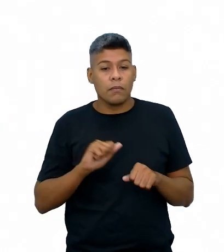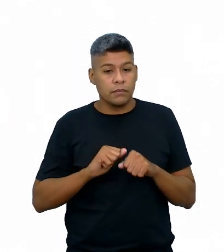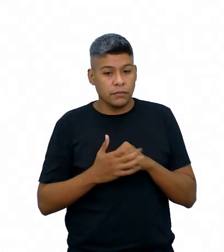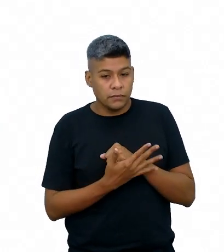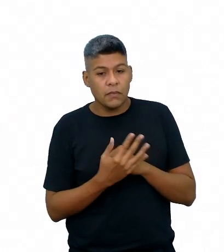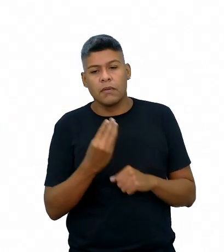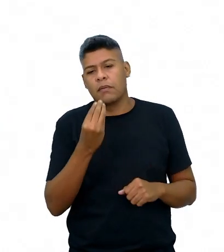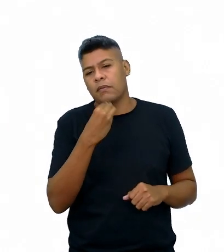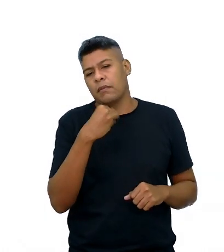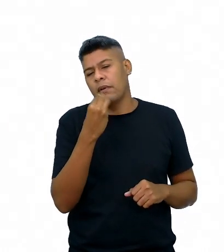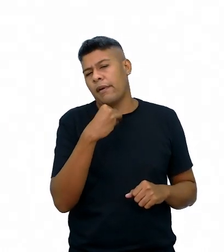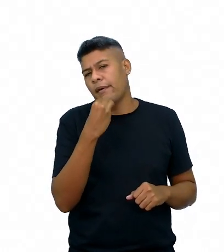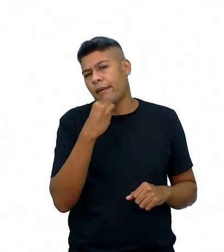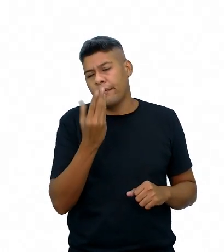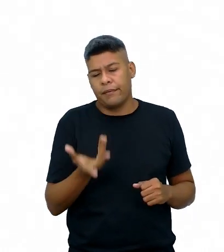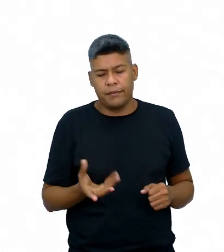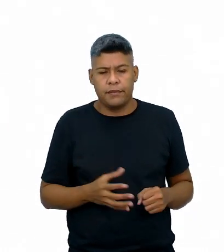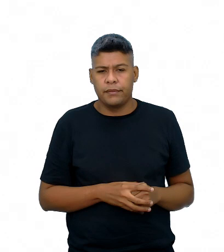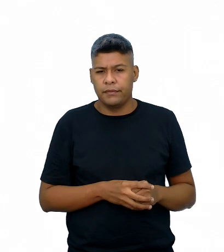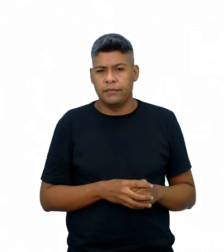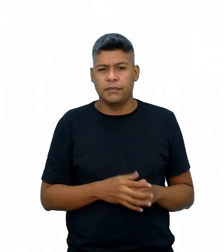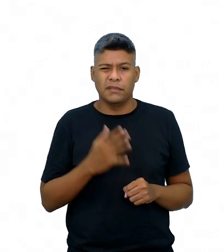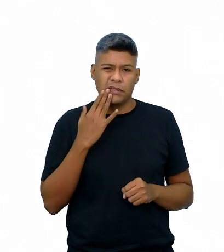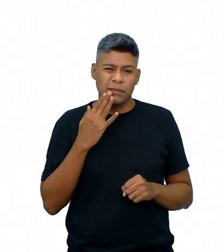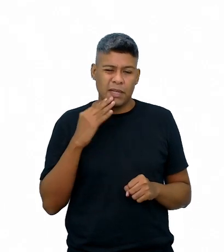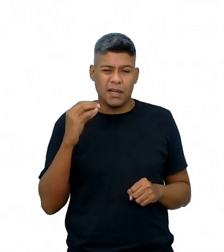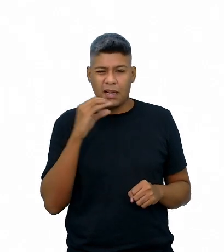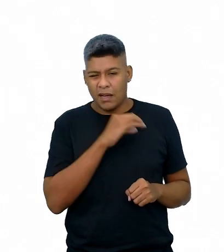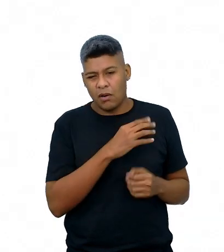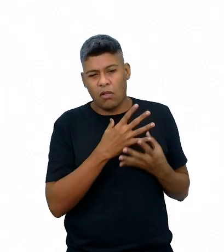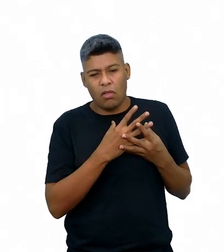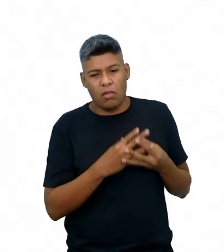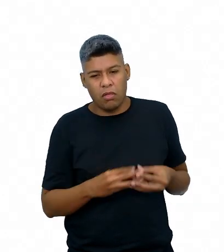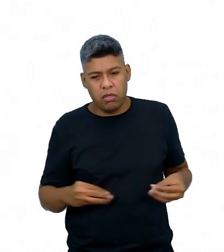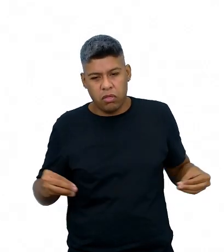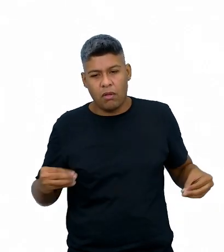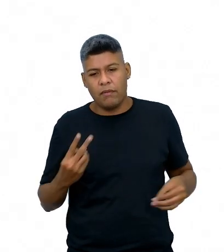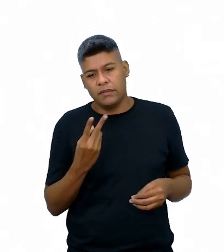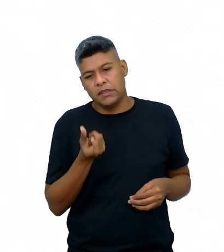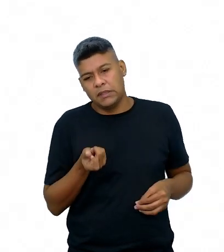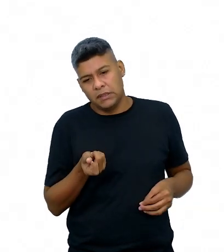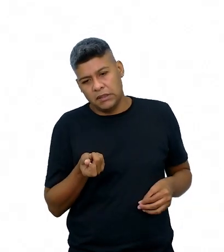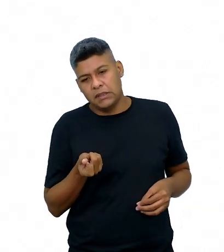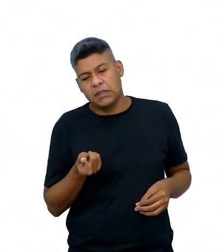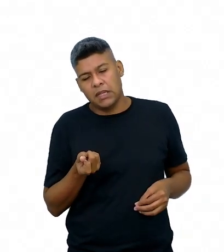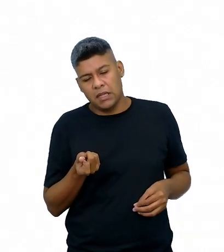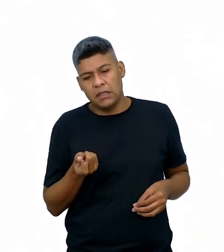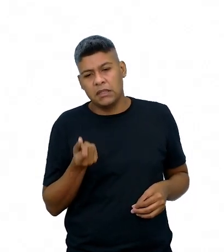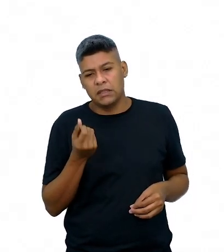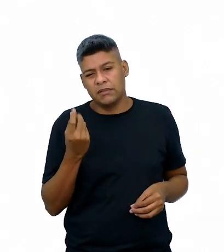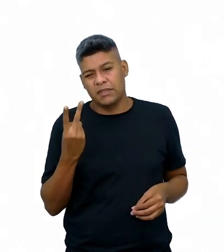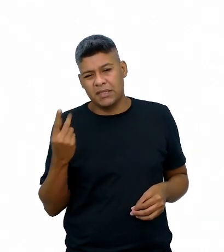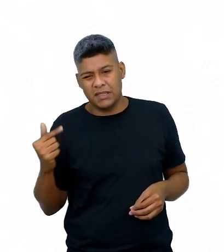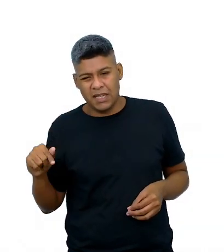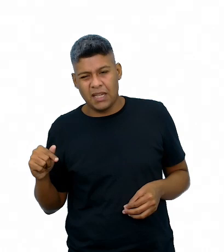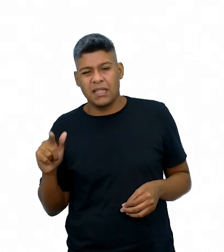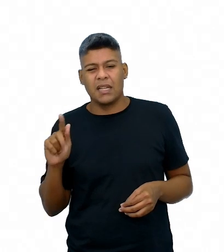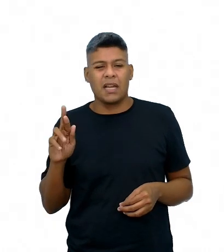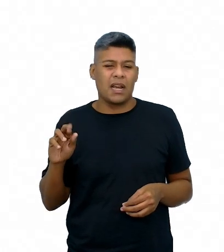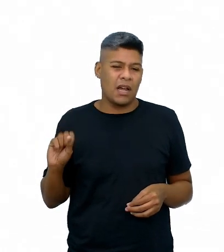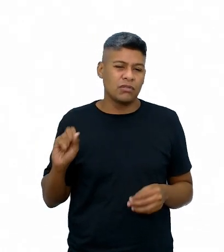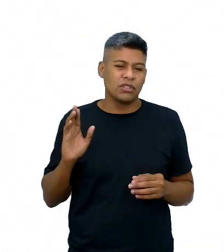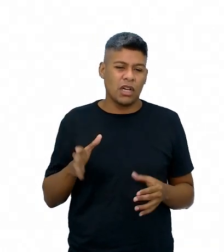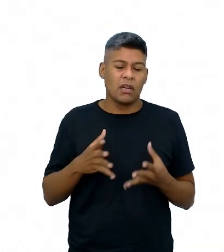é fraco e não resiste ao calor. Temperaturas de 26 graus ou 27 já eliminam o vírus.